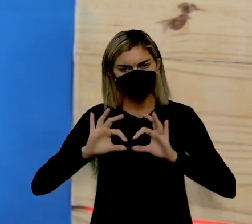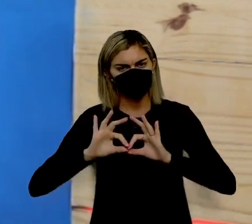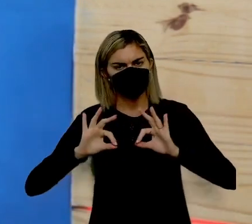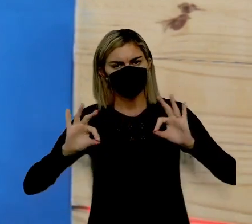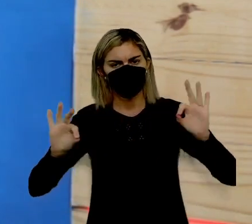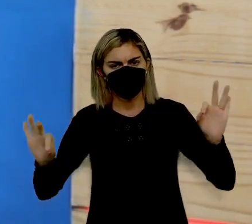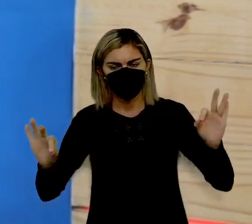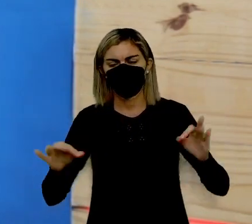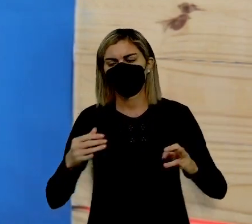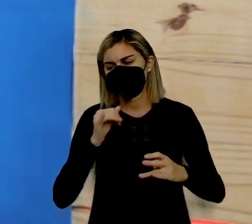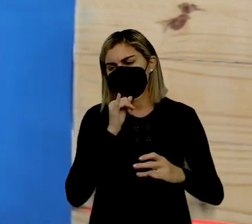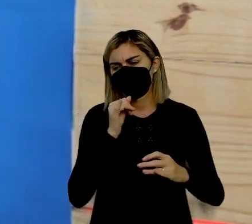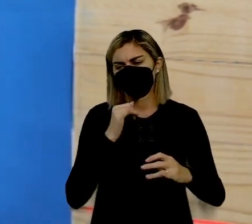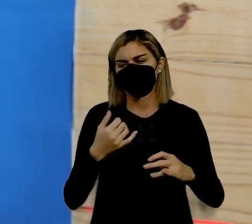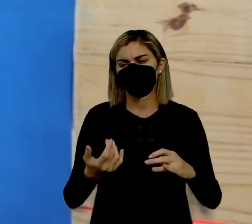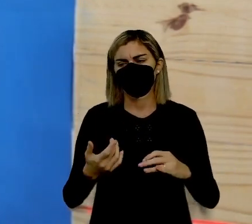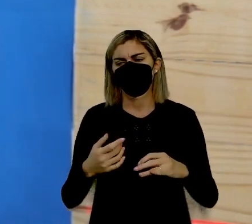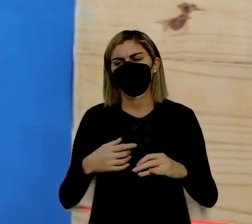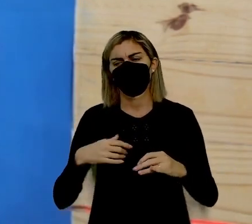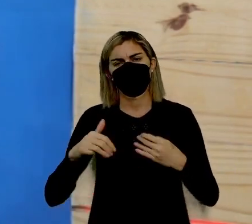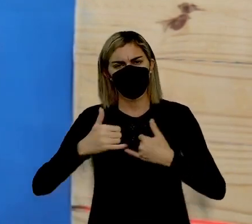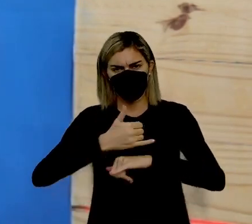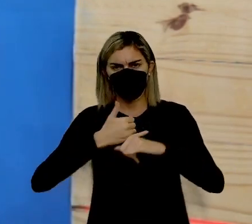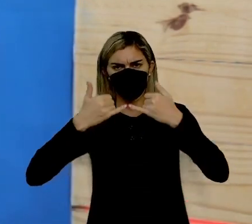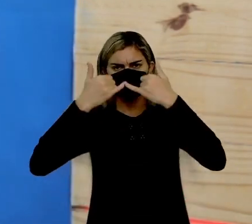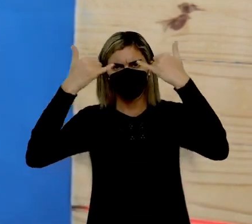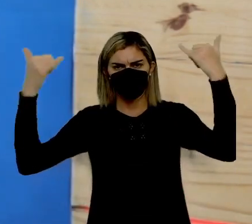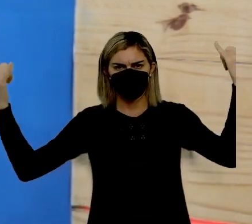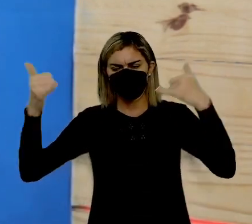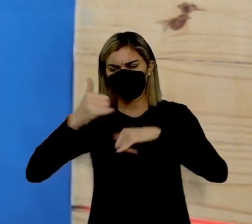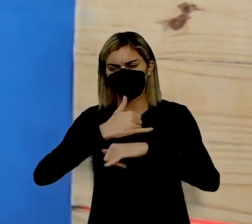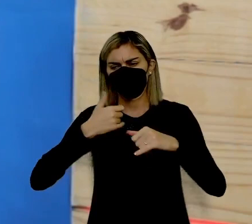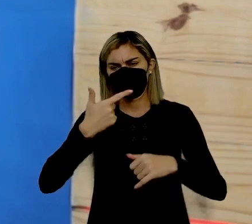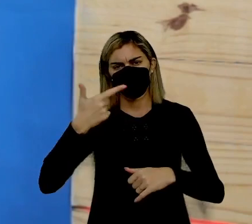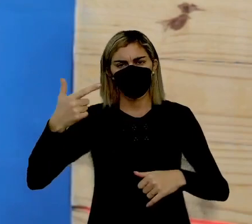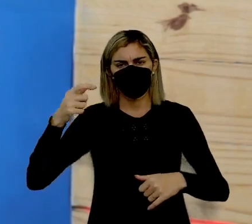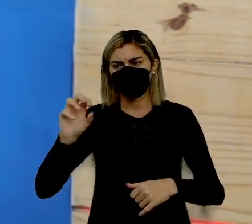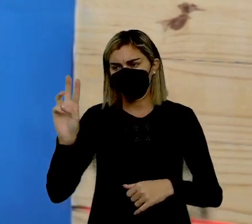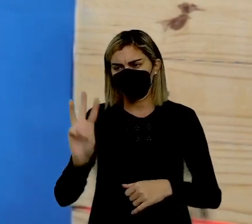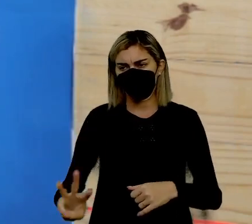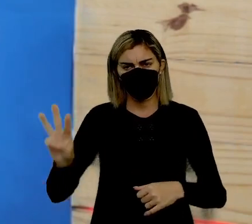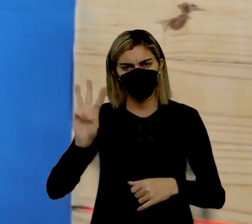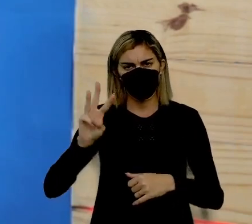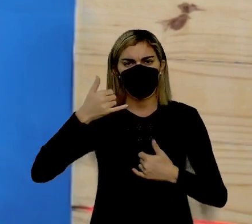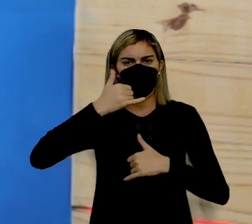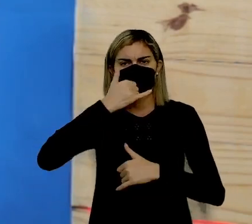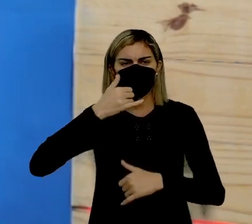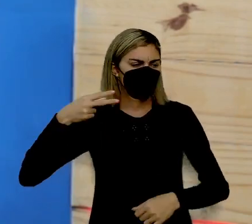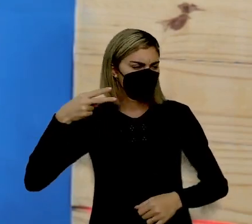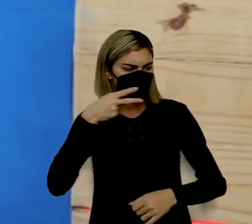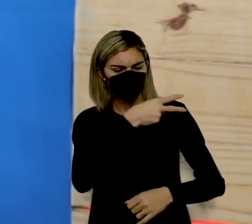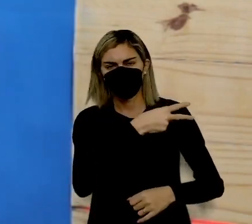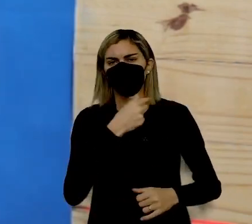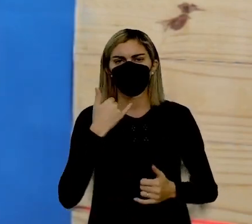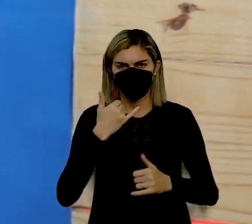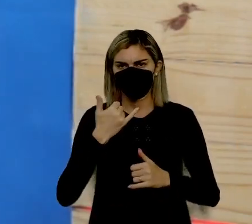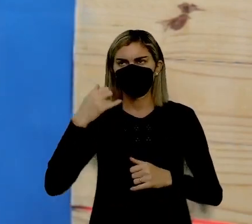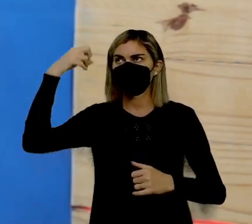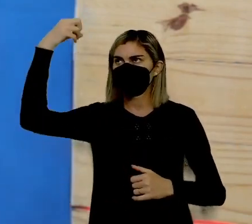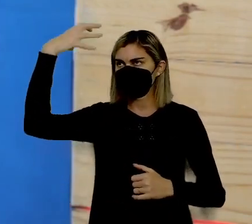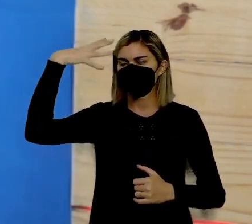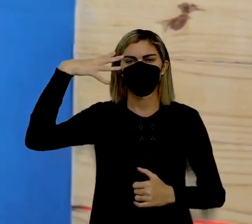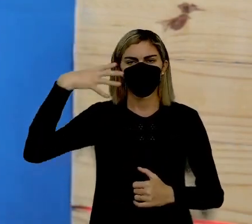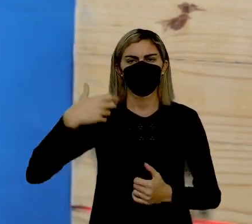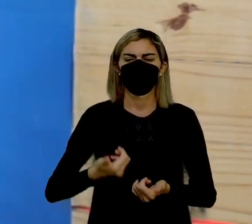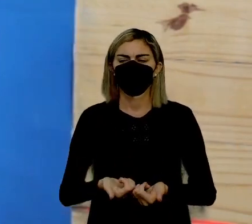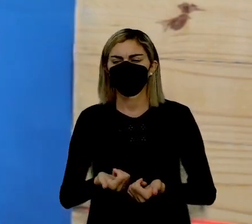Por exemplo, a tomada da rede elétrica da gente é 220 volts. Isso é o potencial. Quando eu pego uma lâmpada e